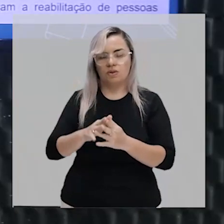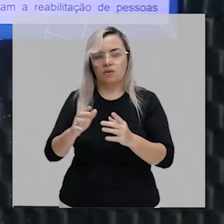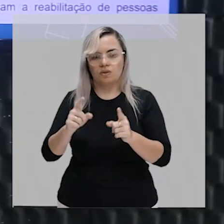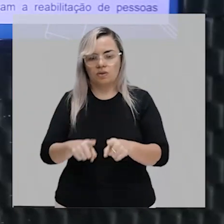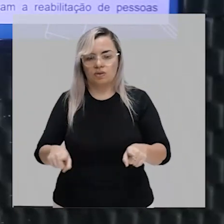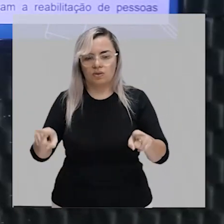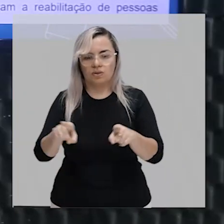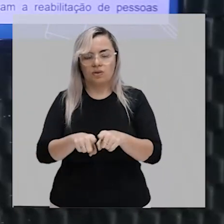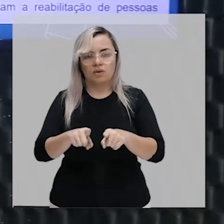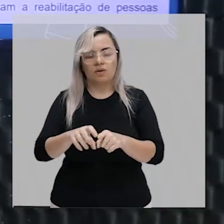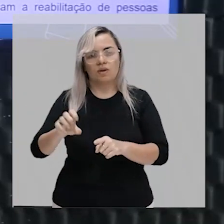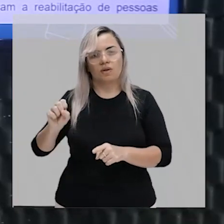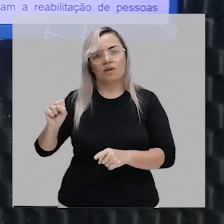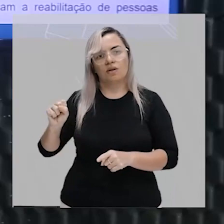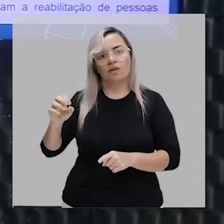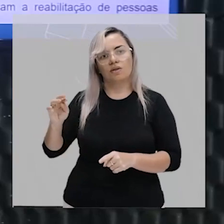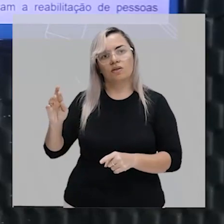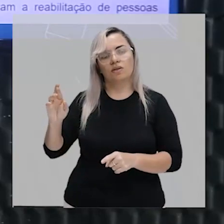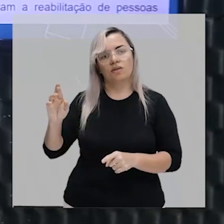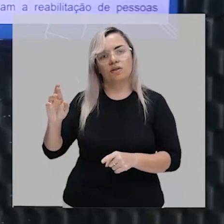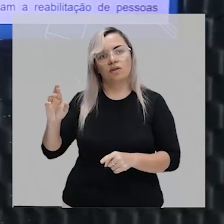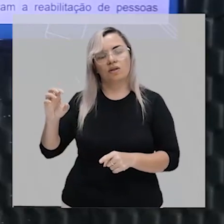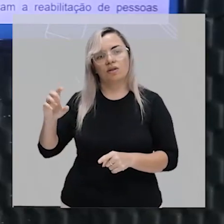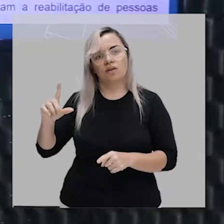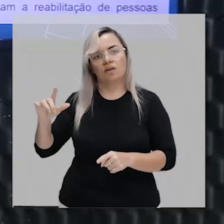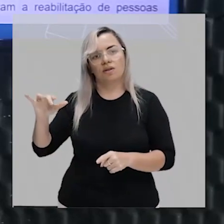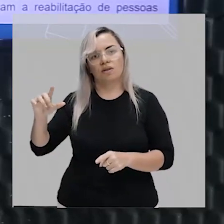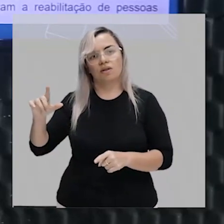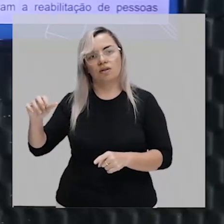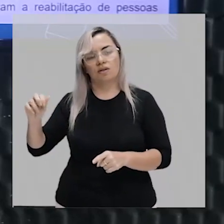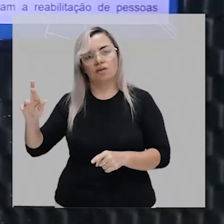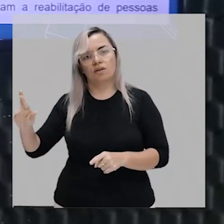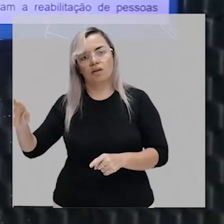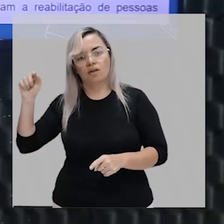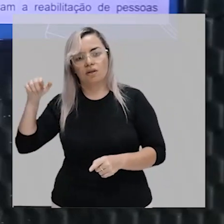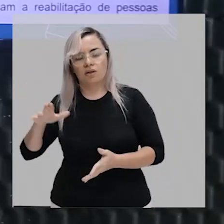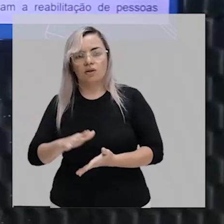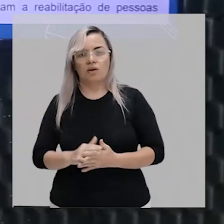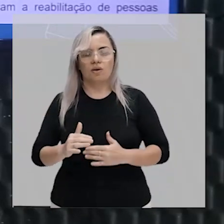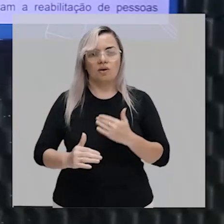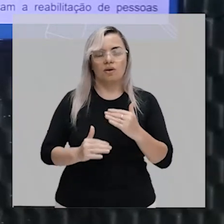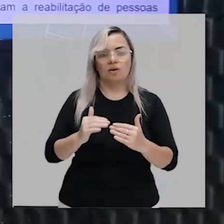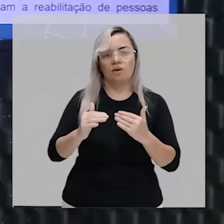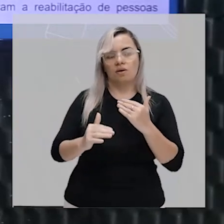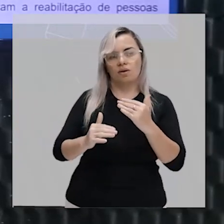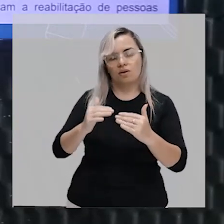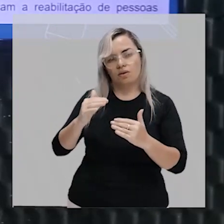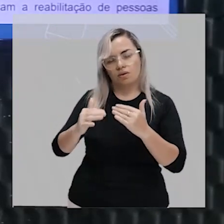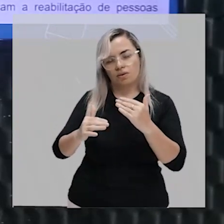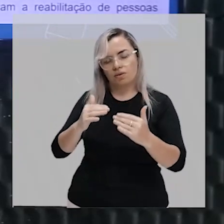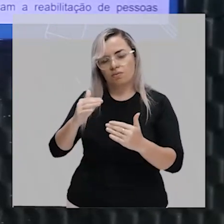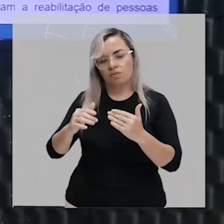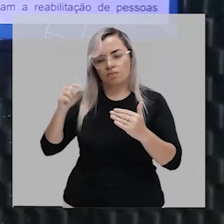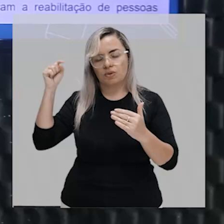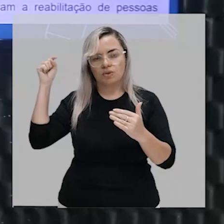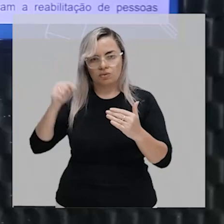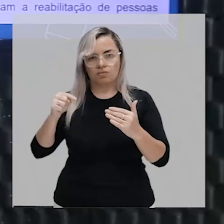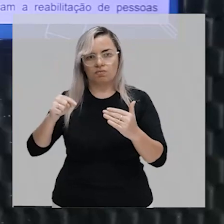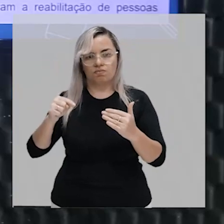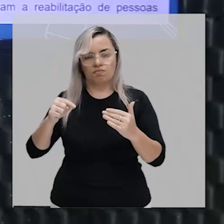esterilizar essa sociedade. Realizar um processo até mesmo de